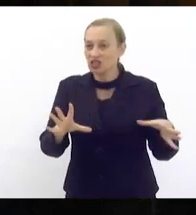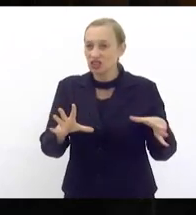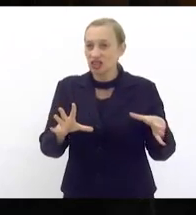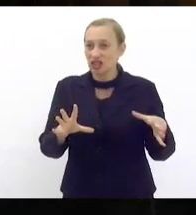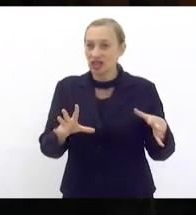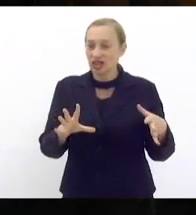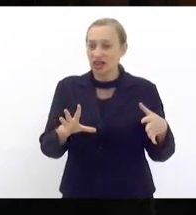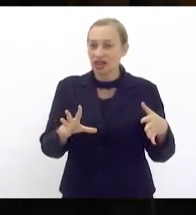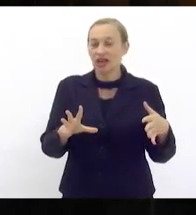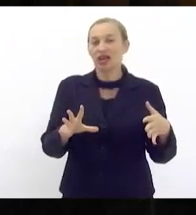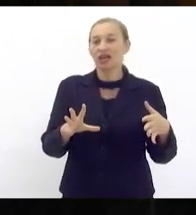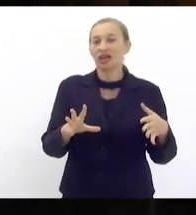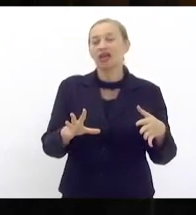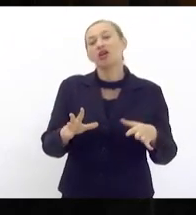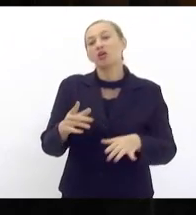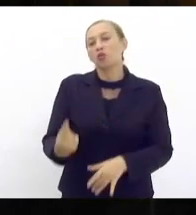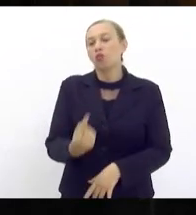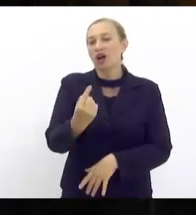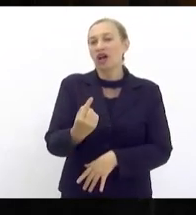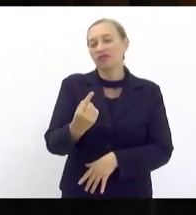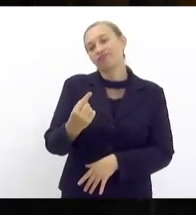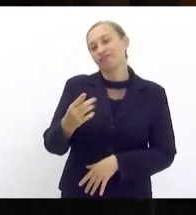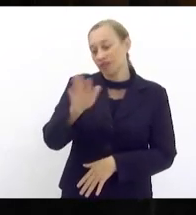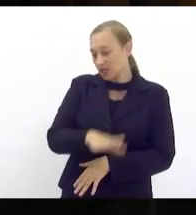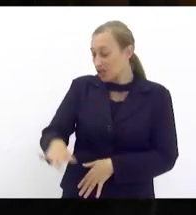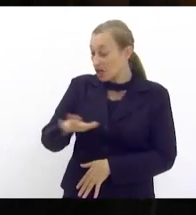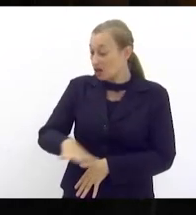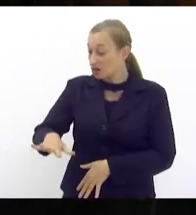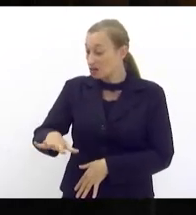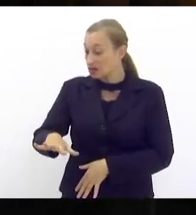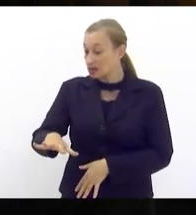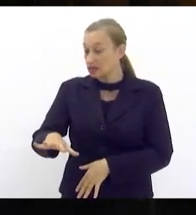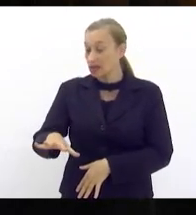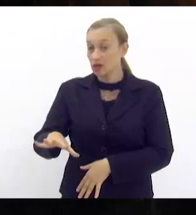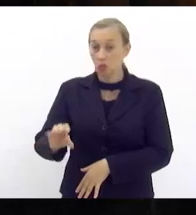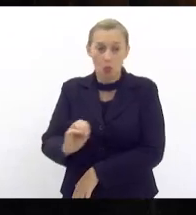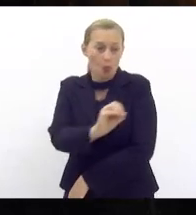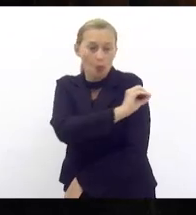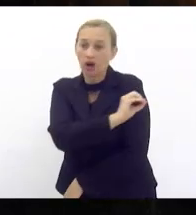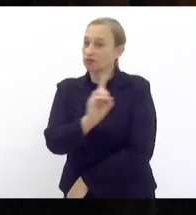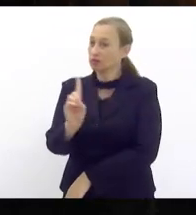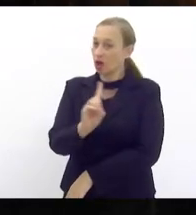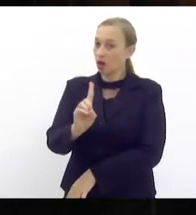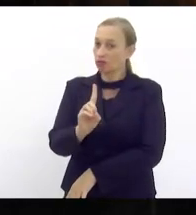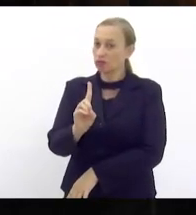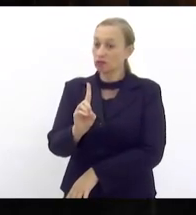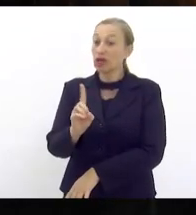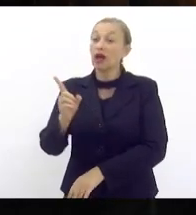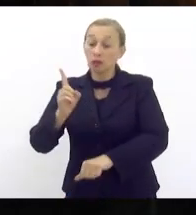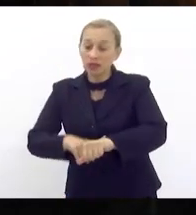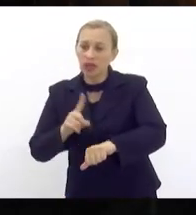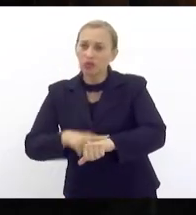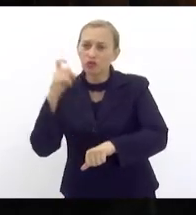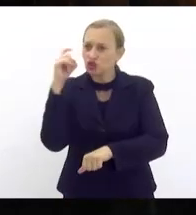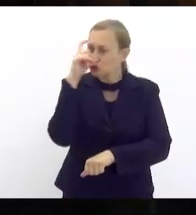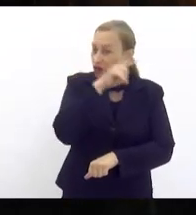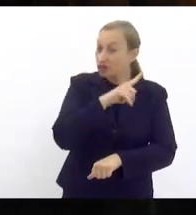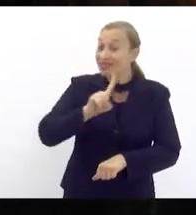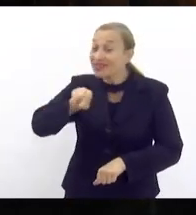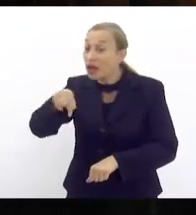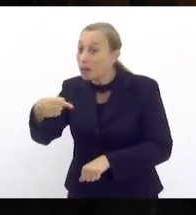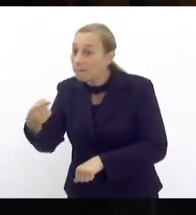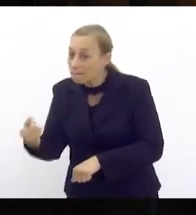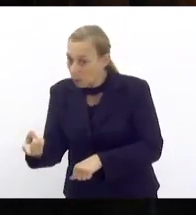da sabedoria serão tempos difíceis para ignorância e depois de cumprir a pena